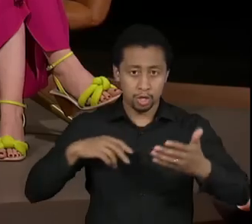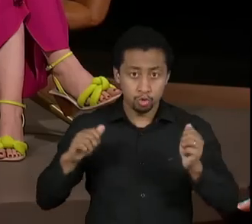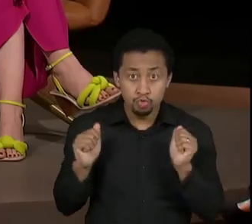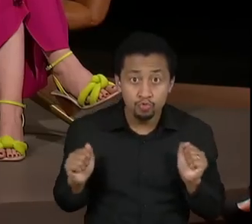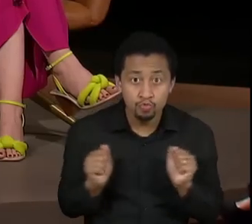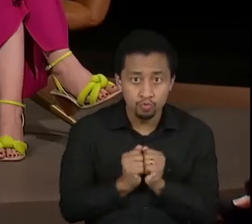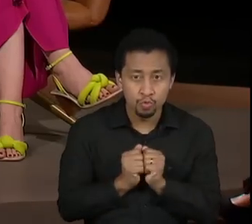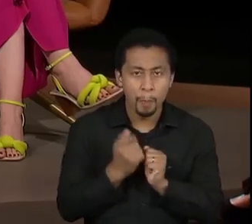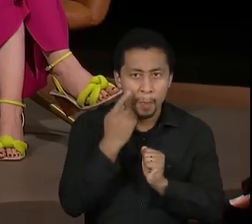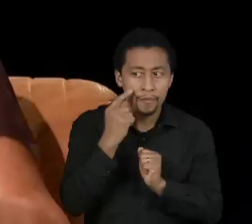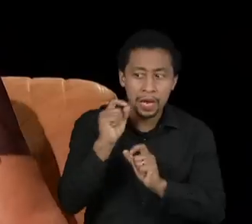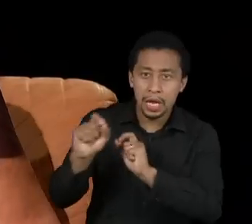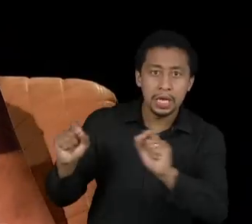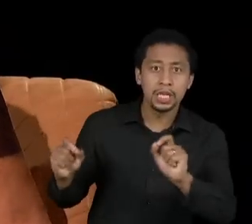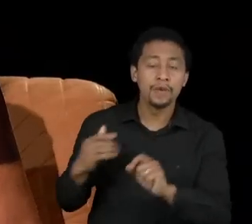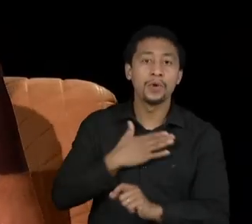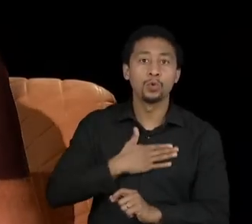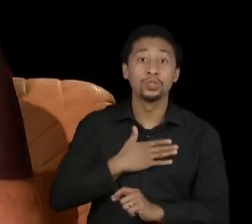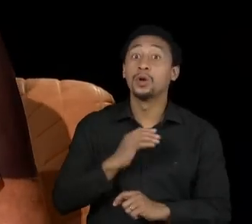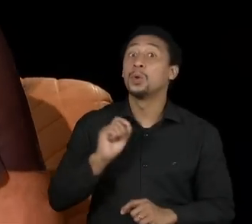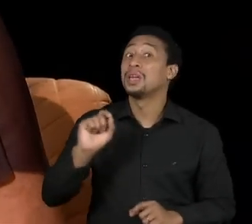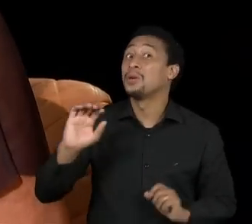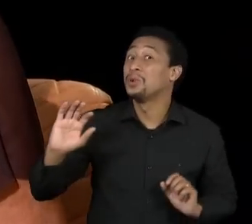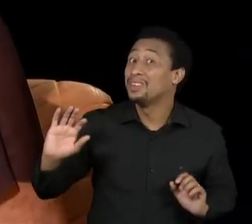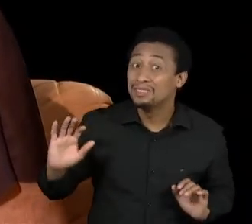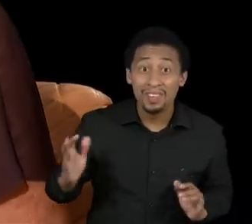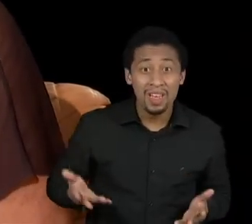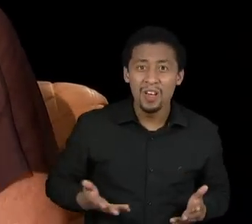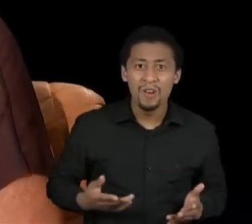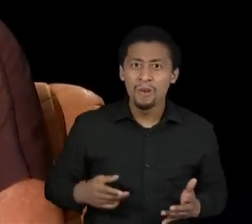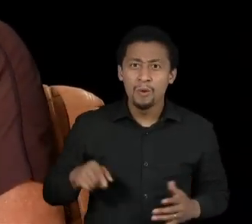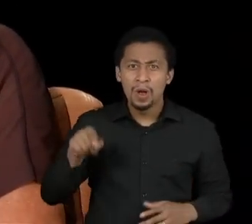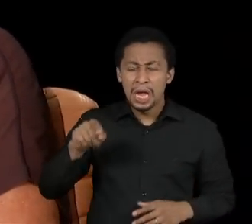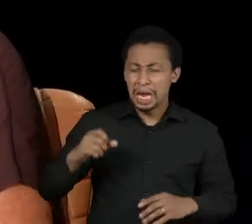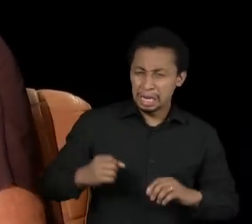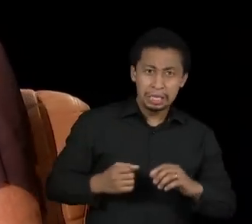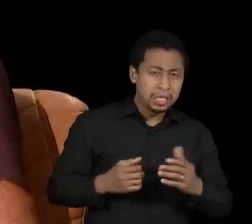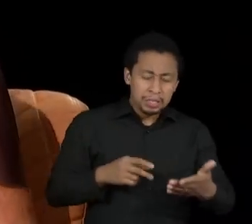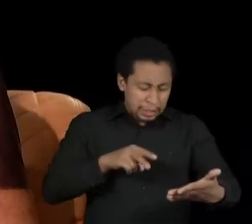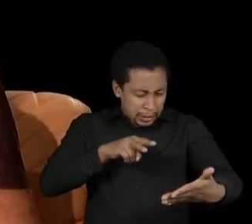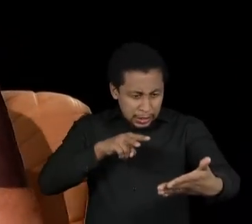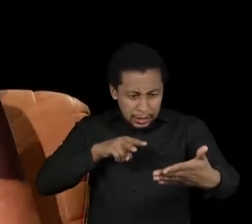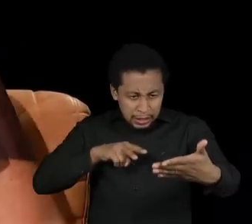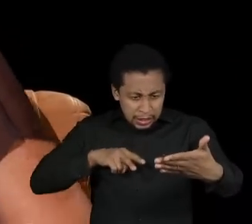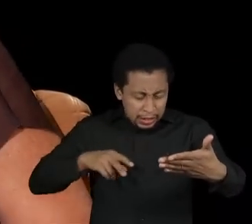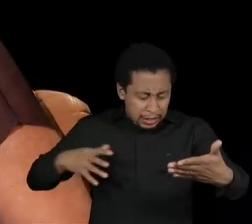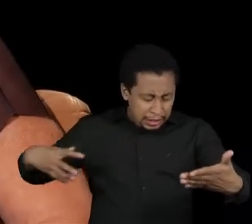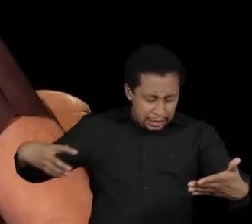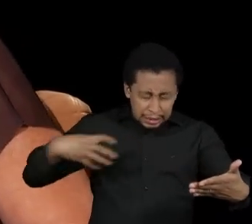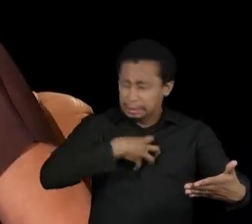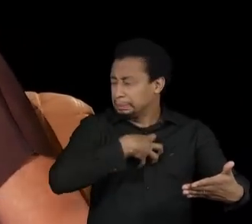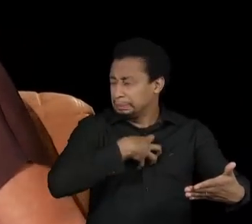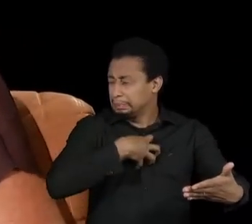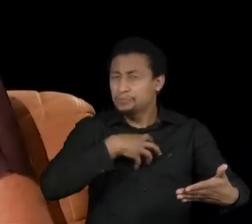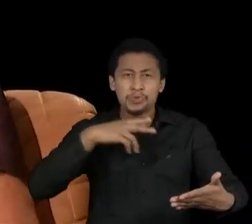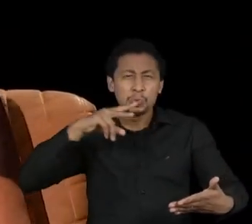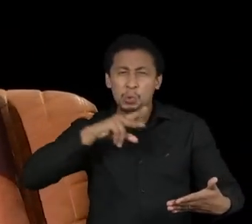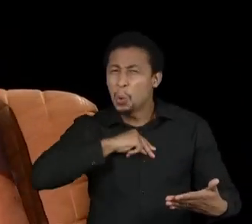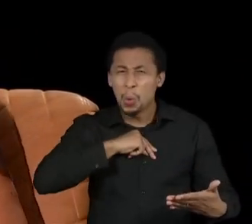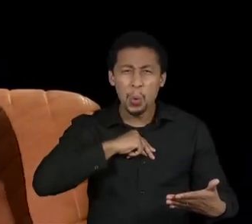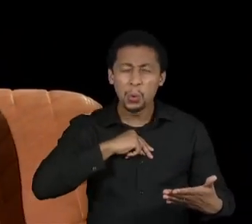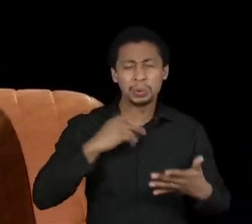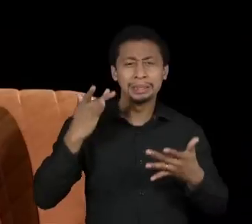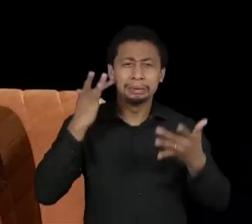querido, ele explodiu. Pô, que peça maravilhosa, que não sei o quê, vamos